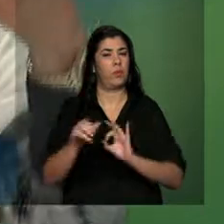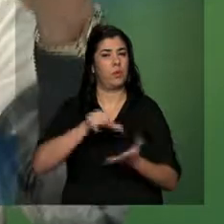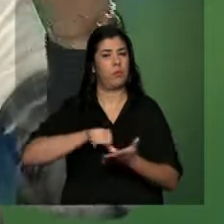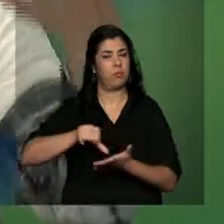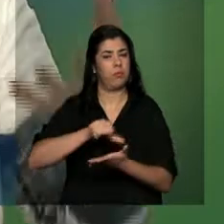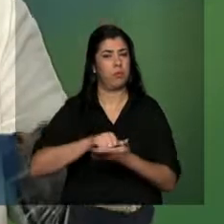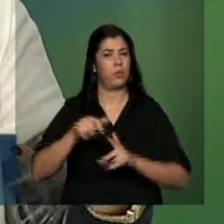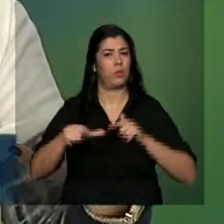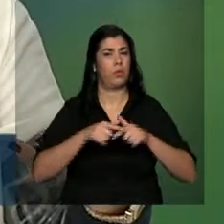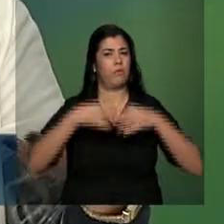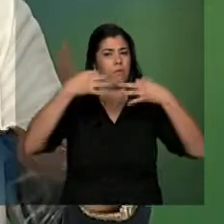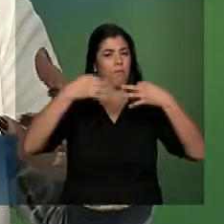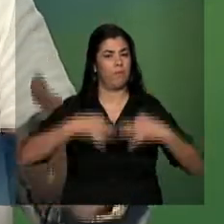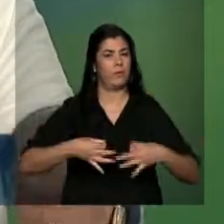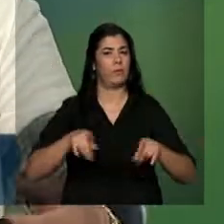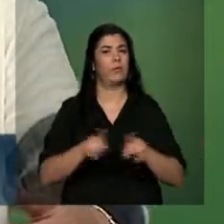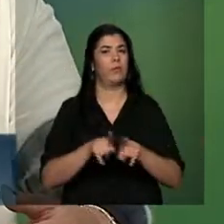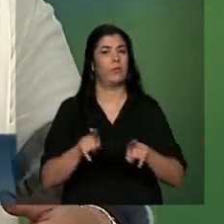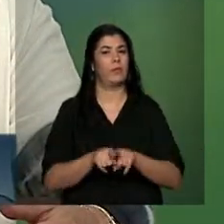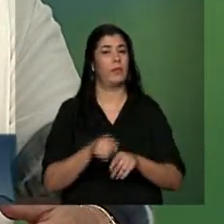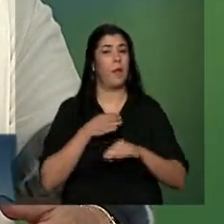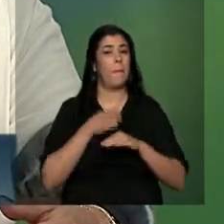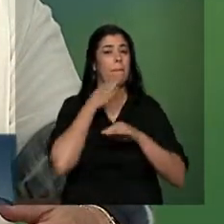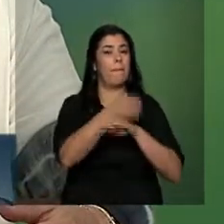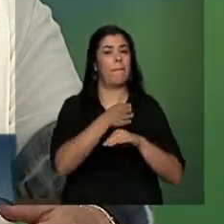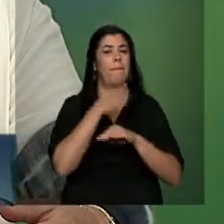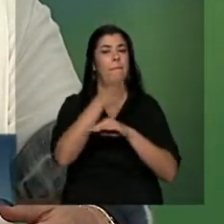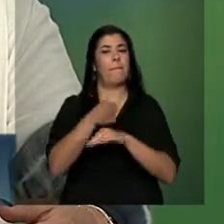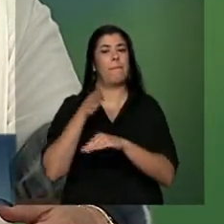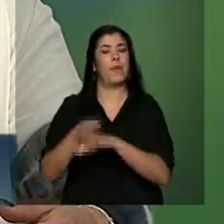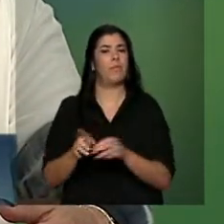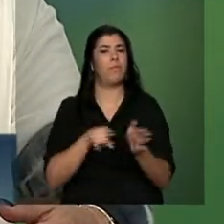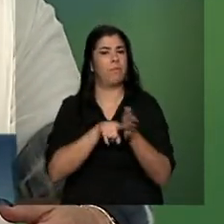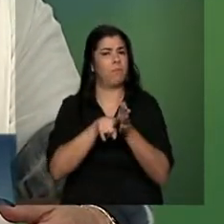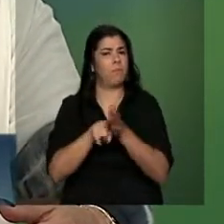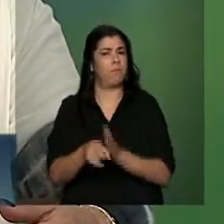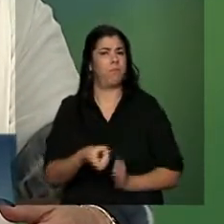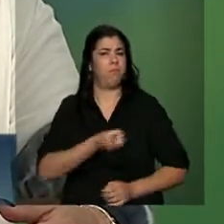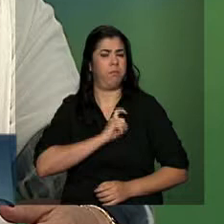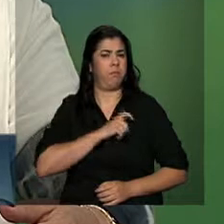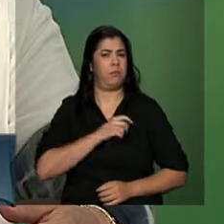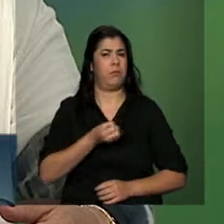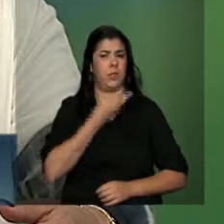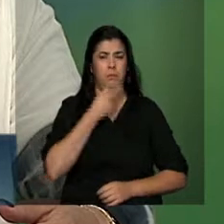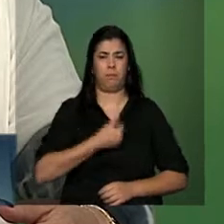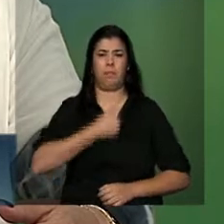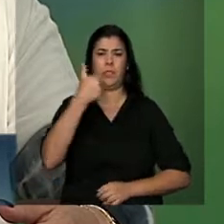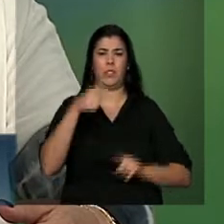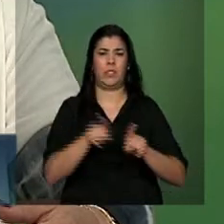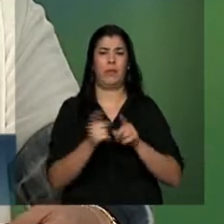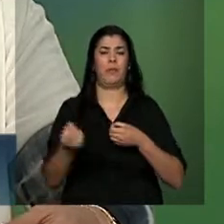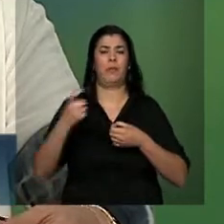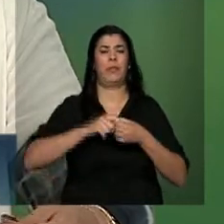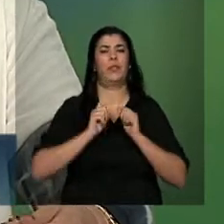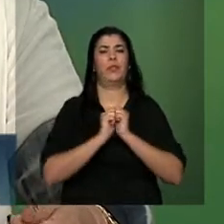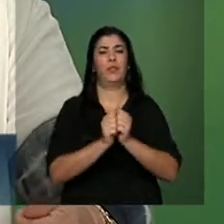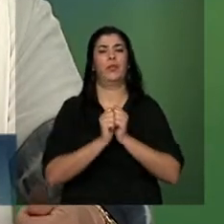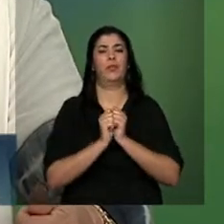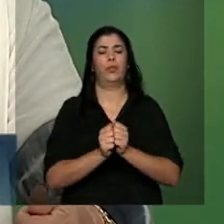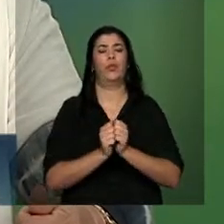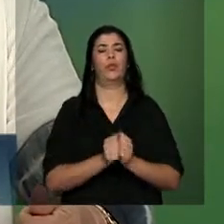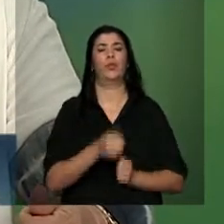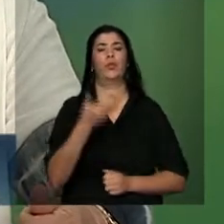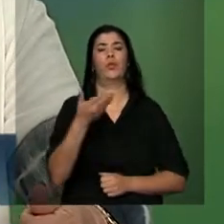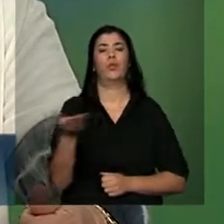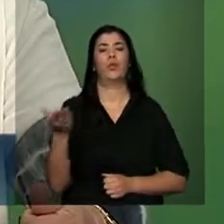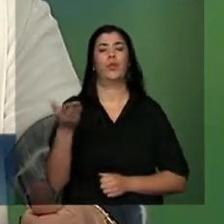tarefa imensa de estar mais presente nessa fiscalização de forma otimizada em parceria com os